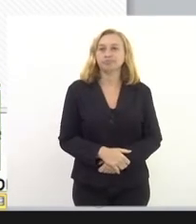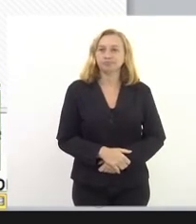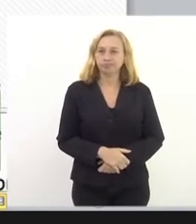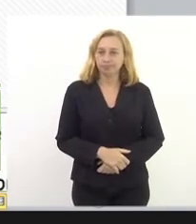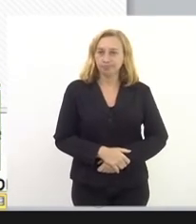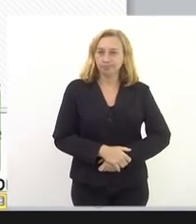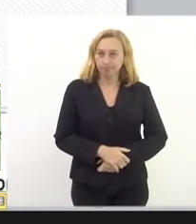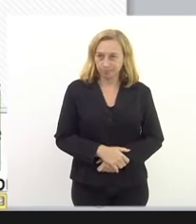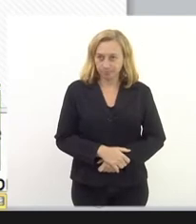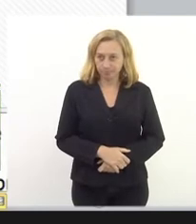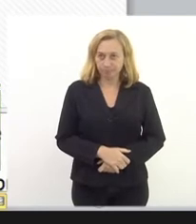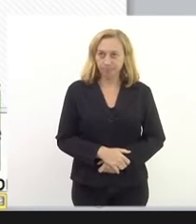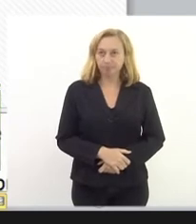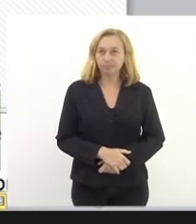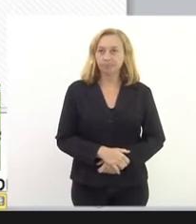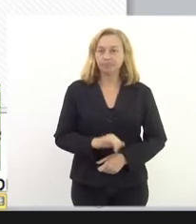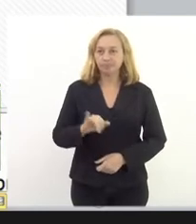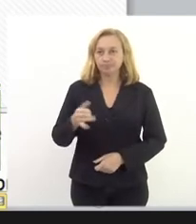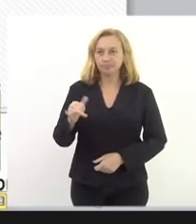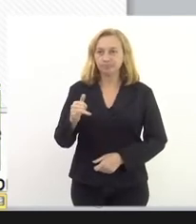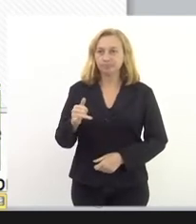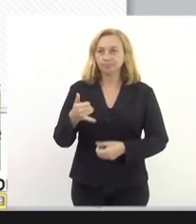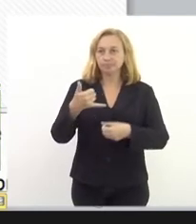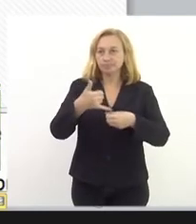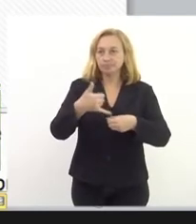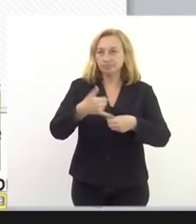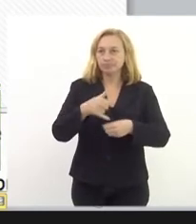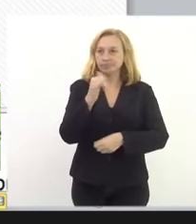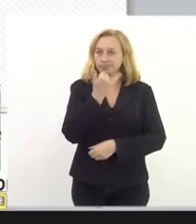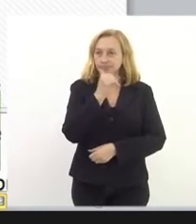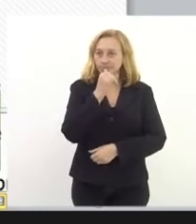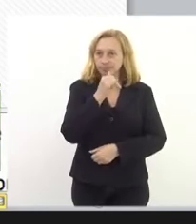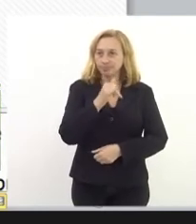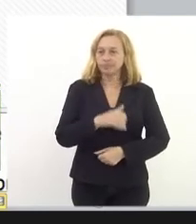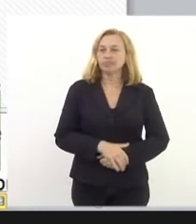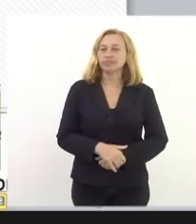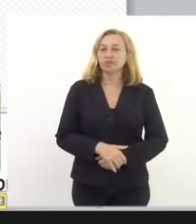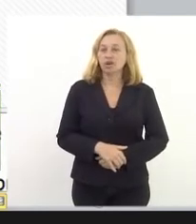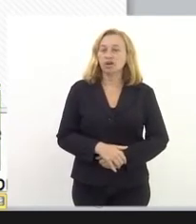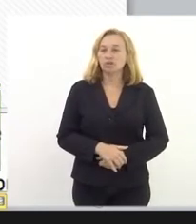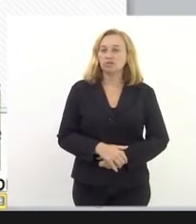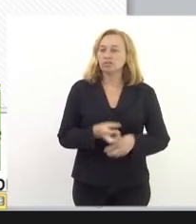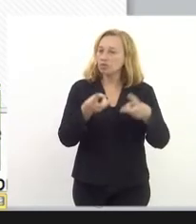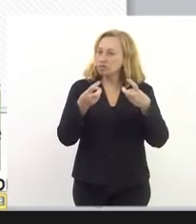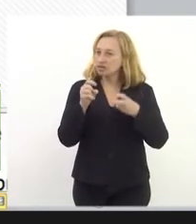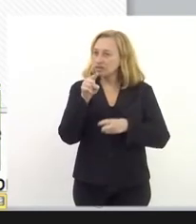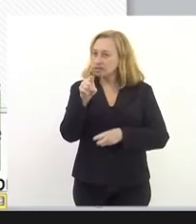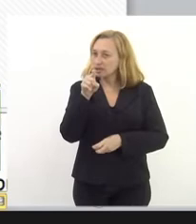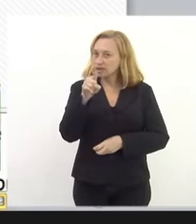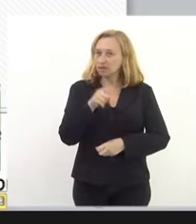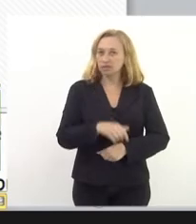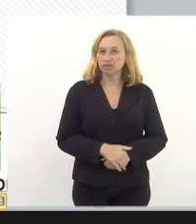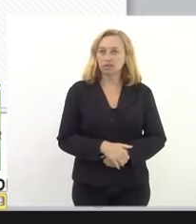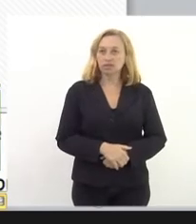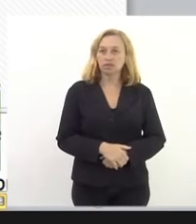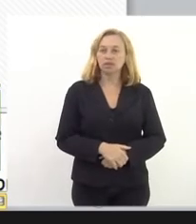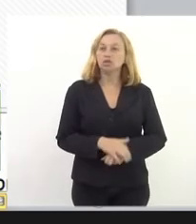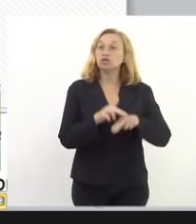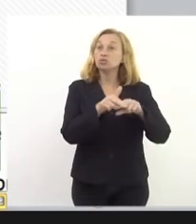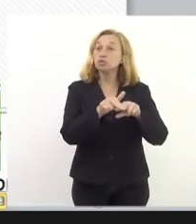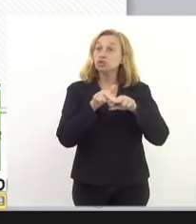O aumento expressivo da inflação em combustíveis e energia, refletido aí, né? E aí são os